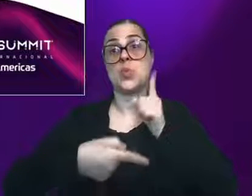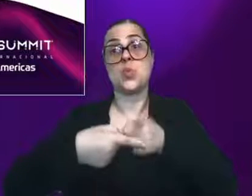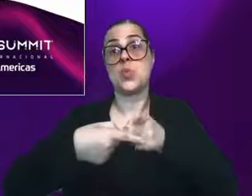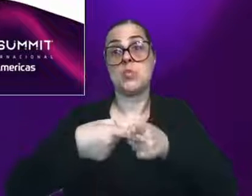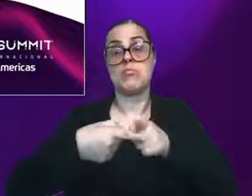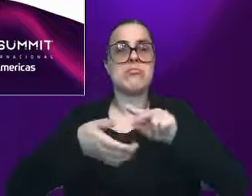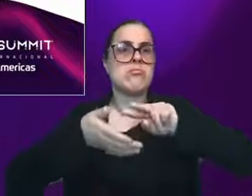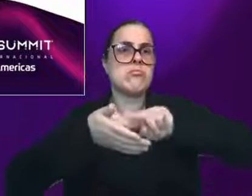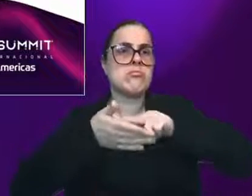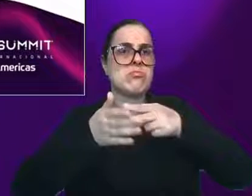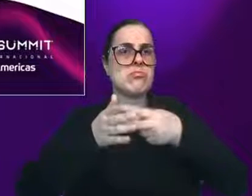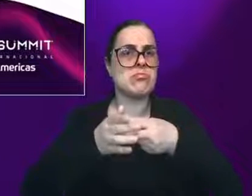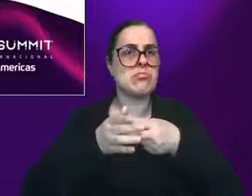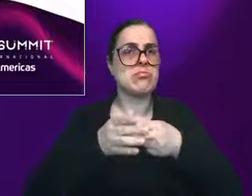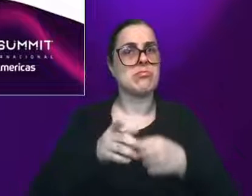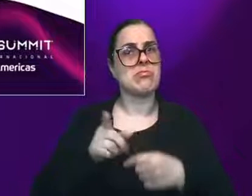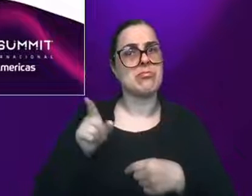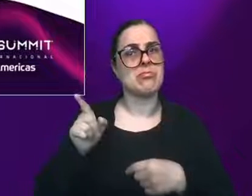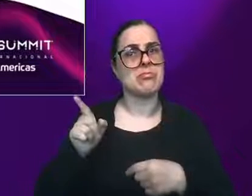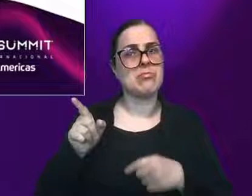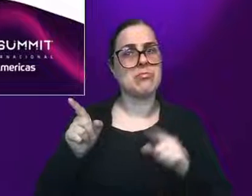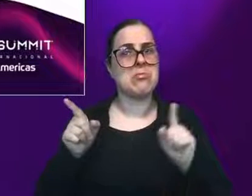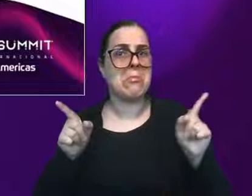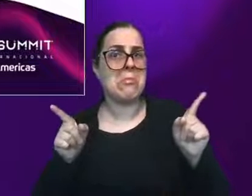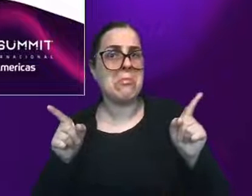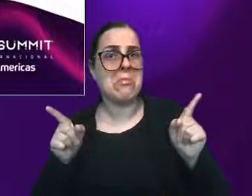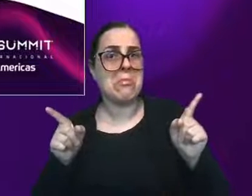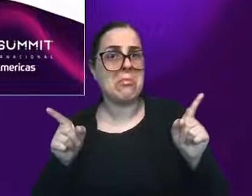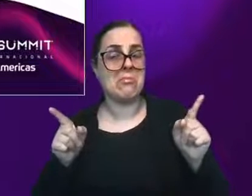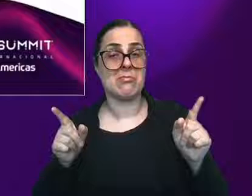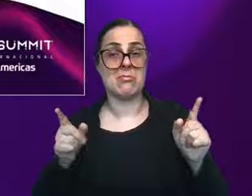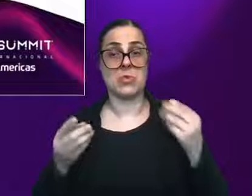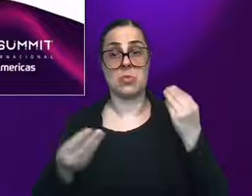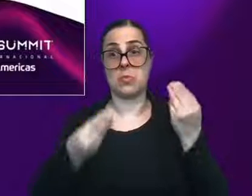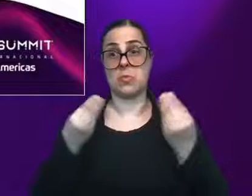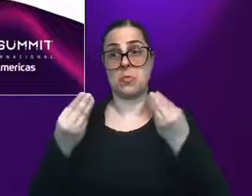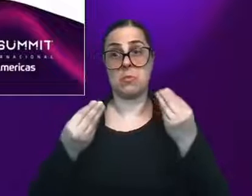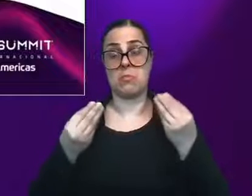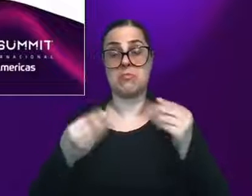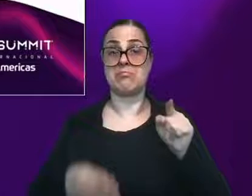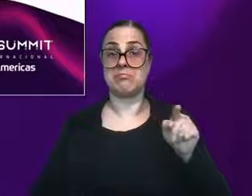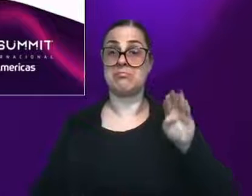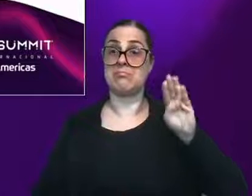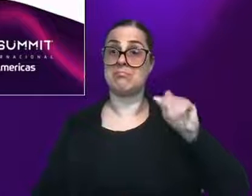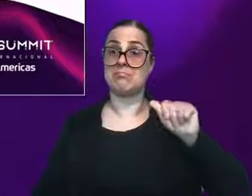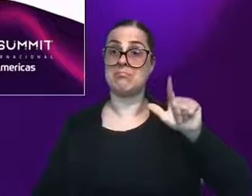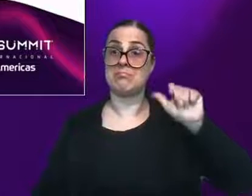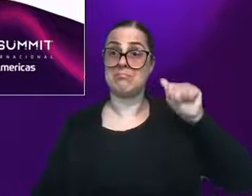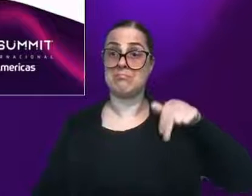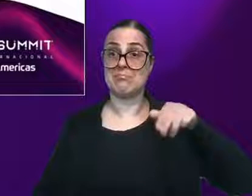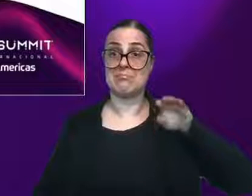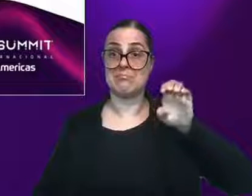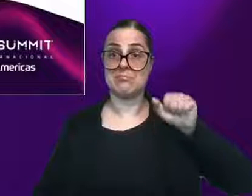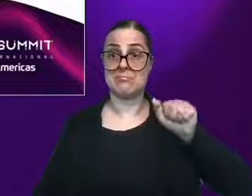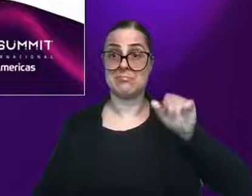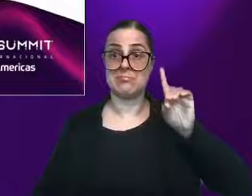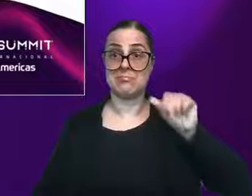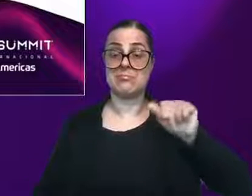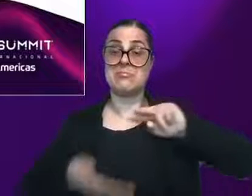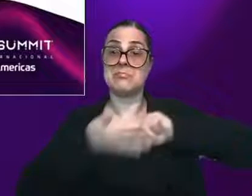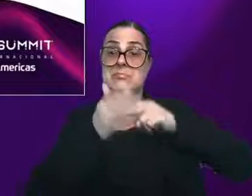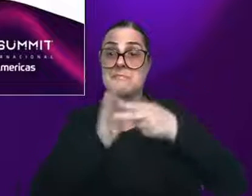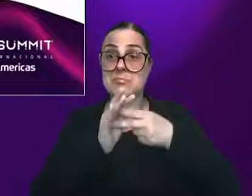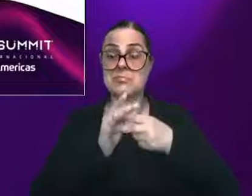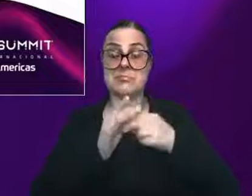solução balanceada? Seria uma solução, a grosso modo, que manteria o nível de cloro próximo ao